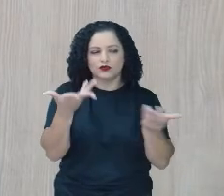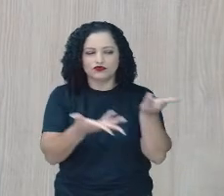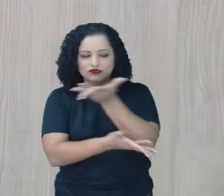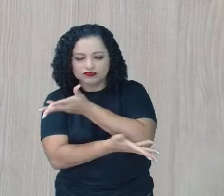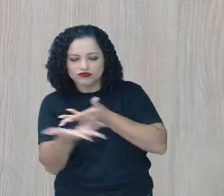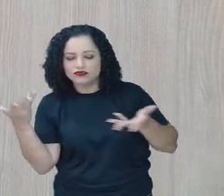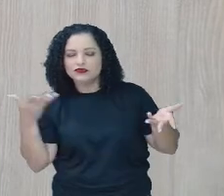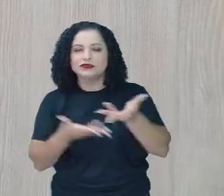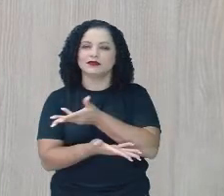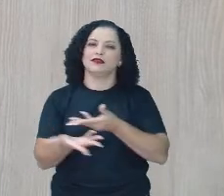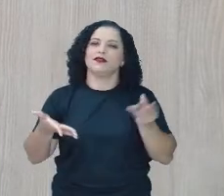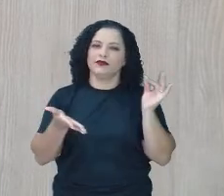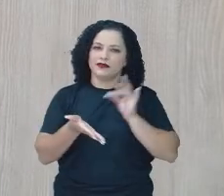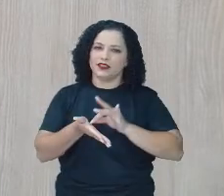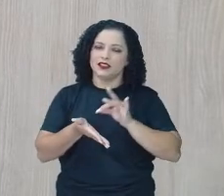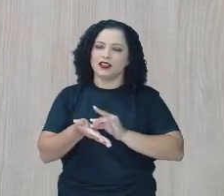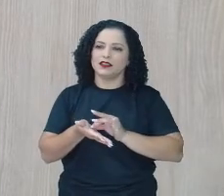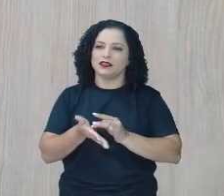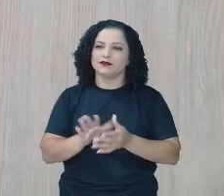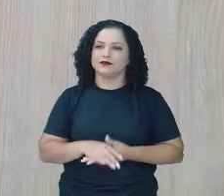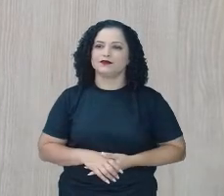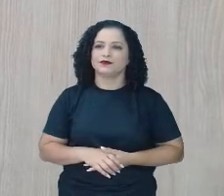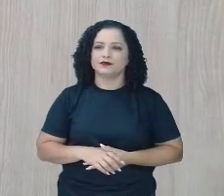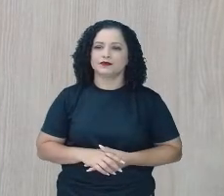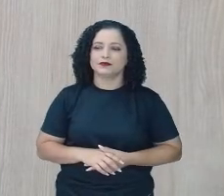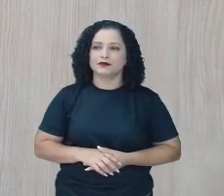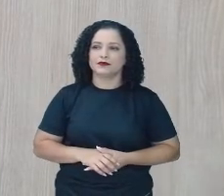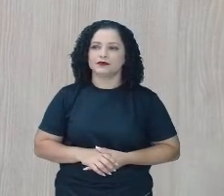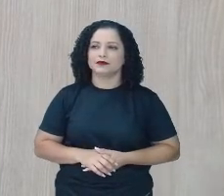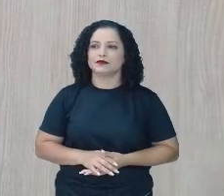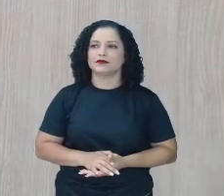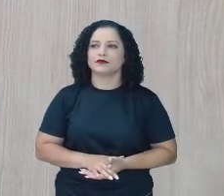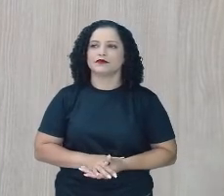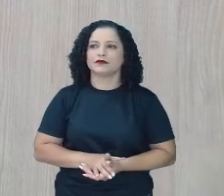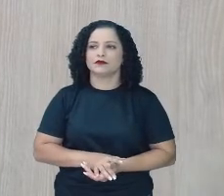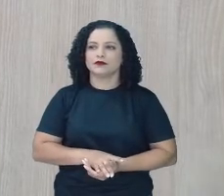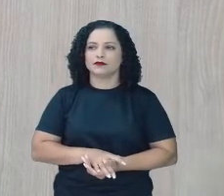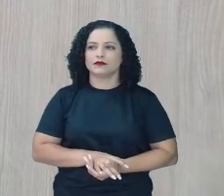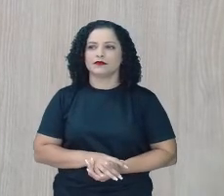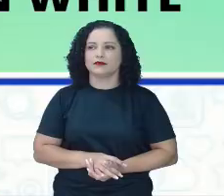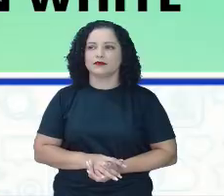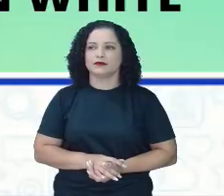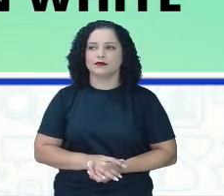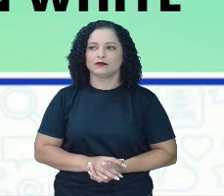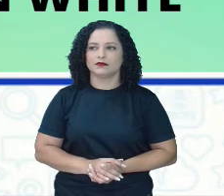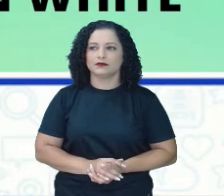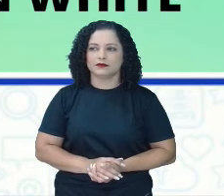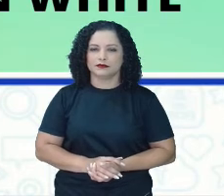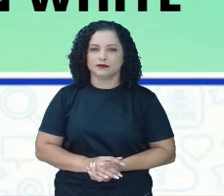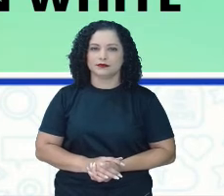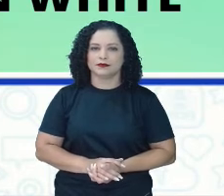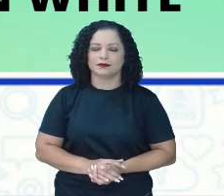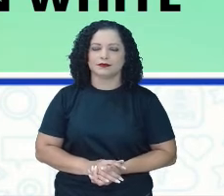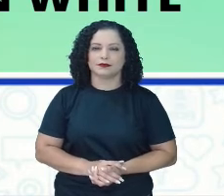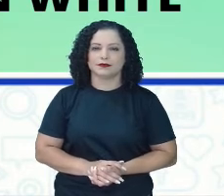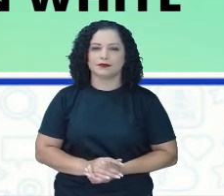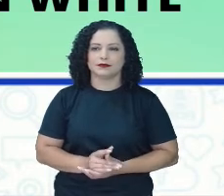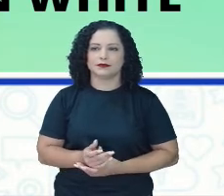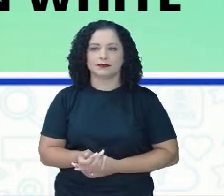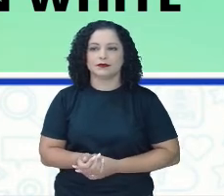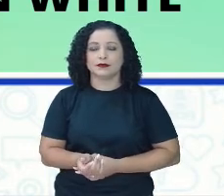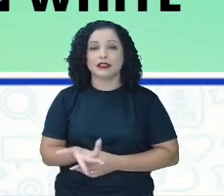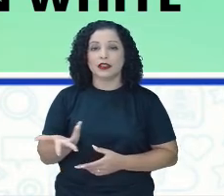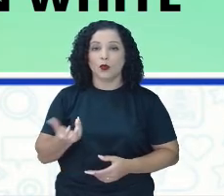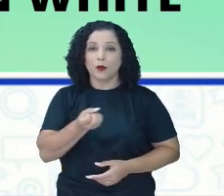interessante observar, pessoal, que Frase de uma escritora norte-americana, Ellen White. O plural